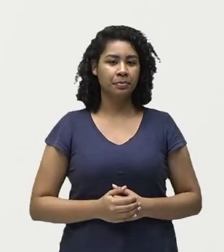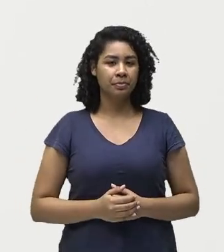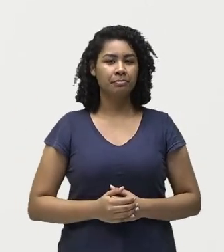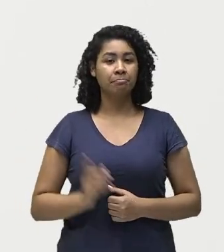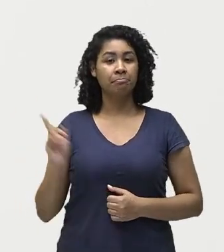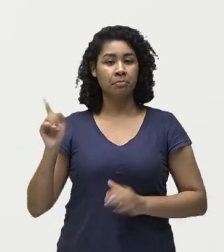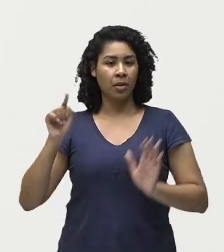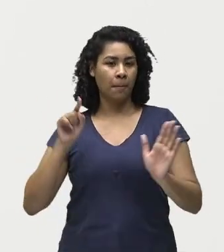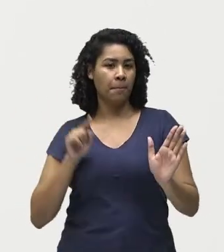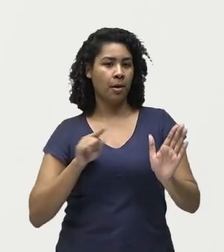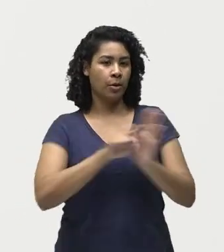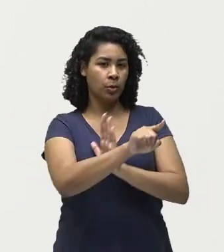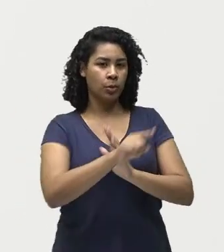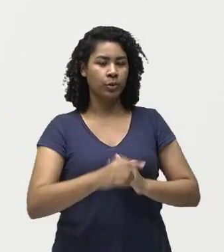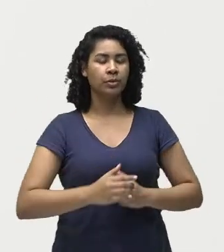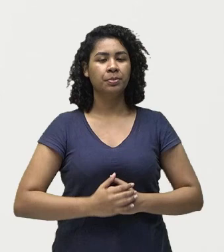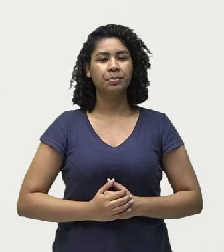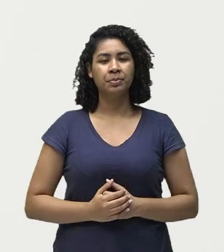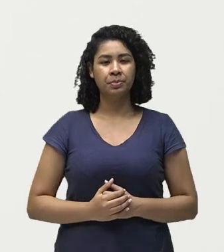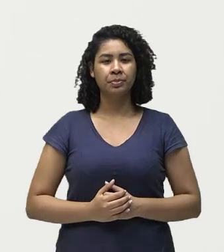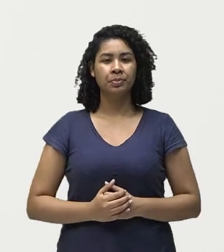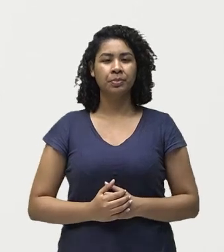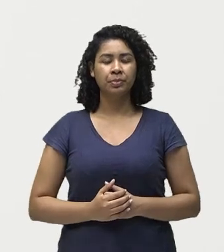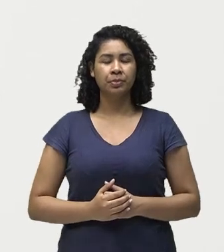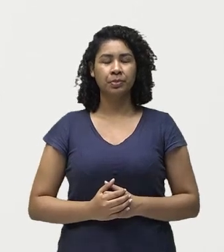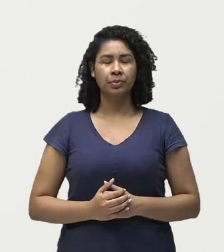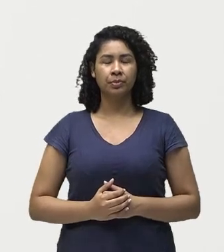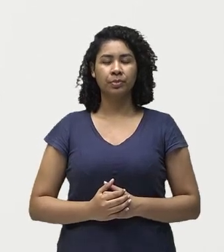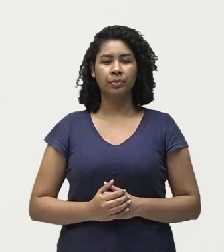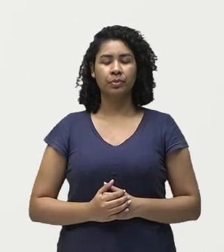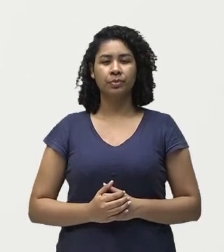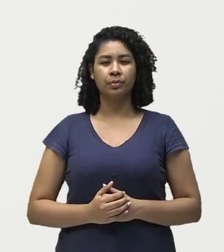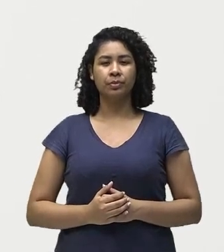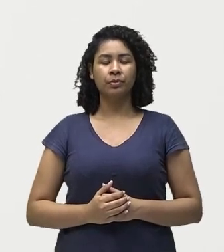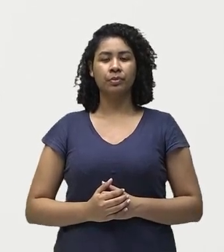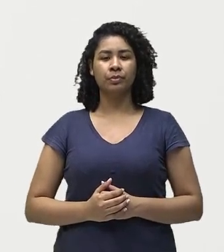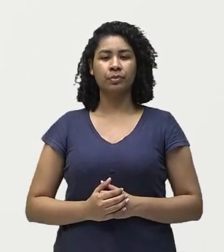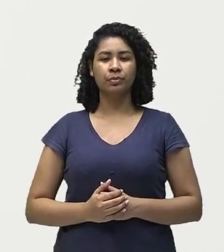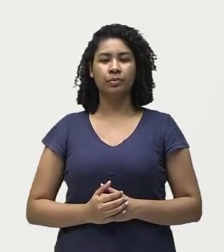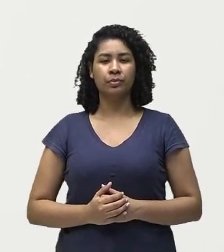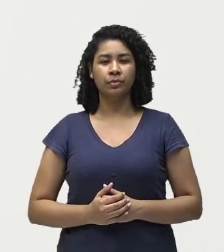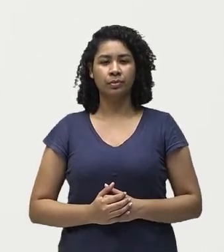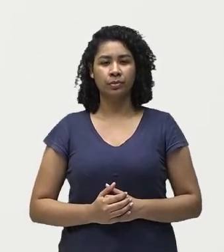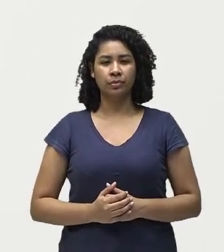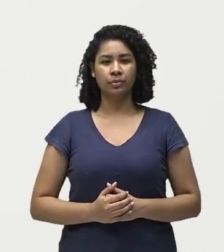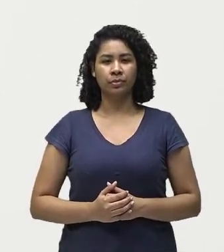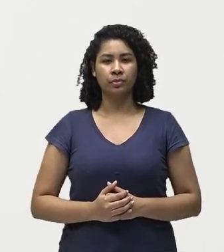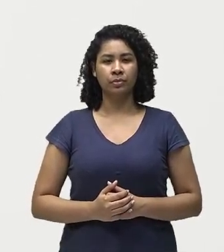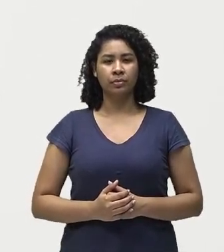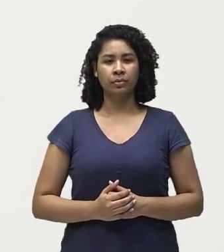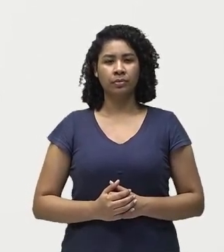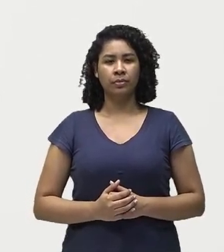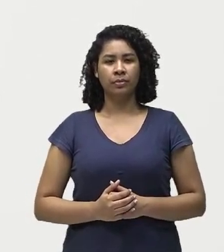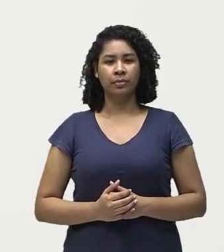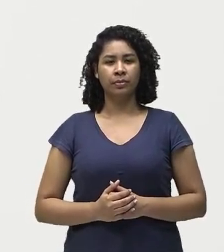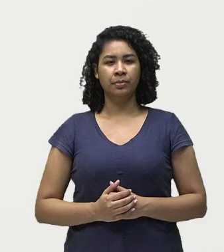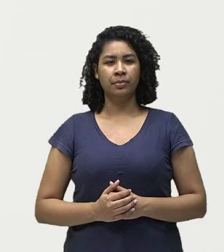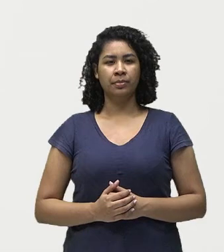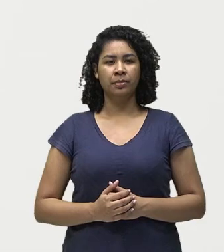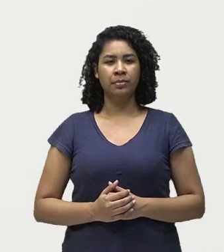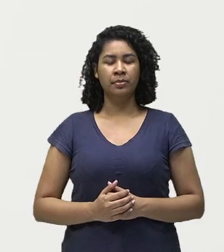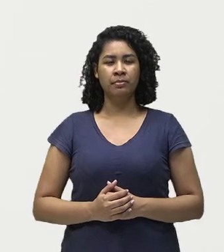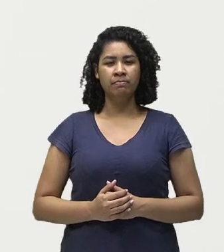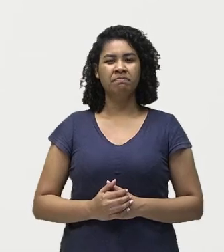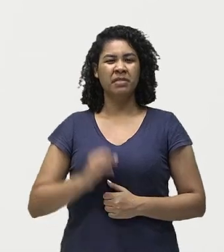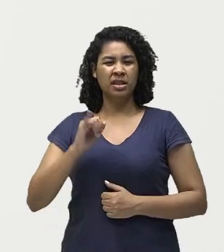pergunta aqui, ó, What's your dad like? What's your dad like? Se a gente olhar assim rapidinho, a gente pode